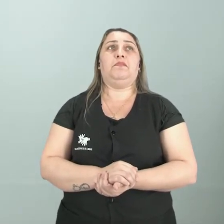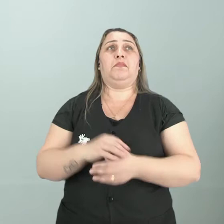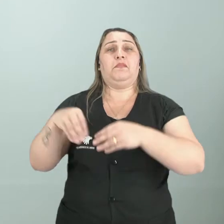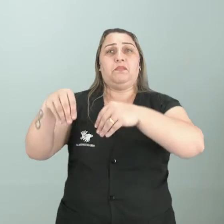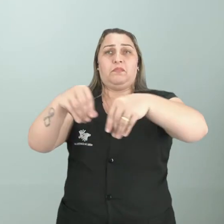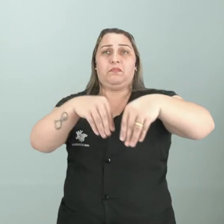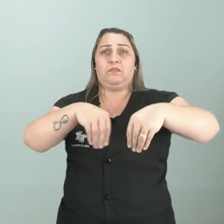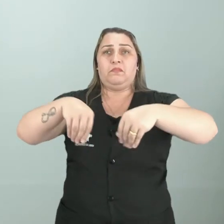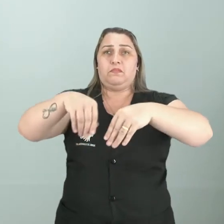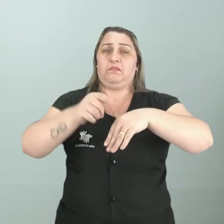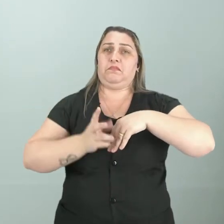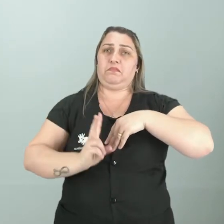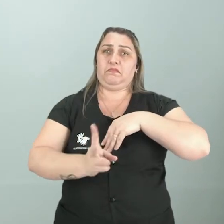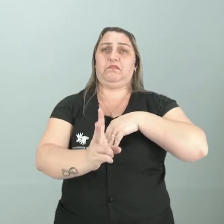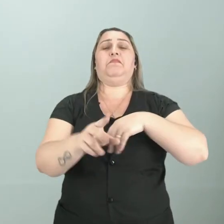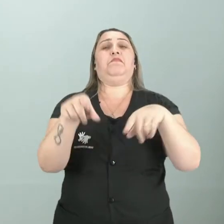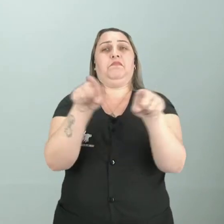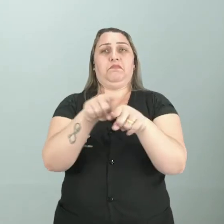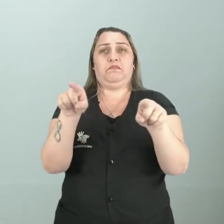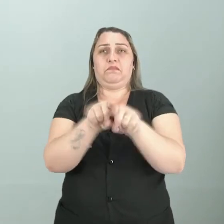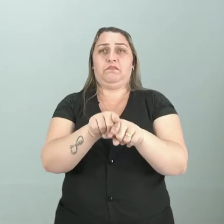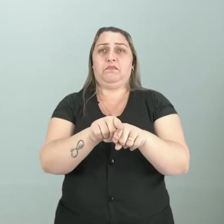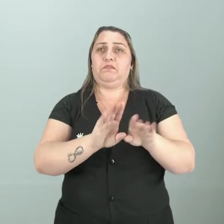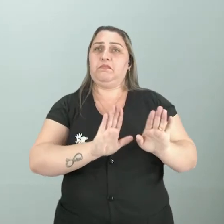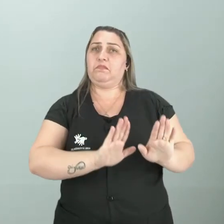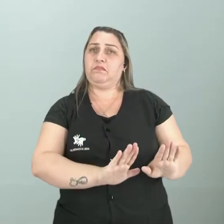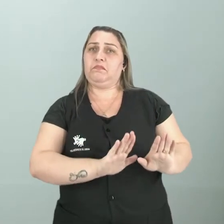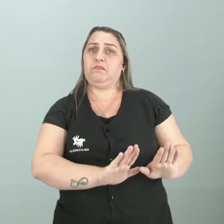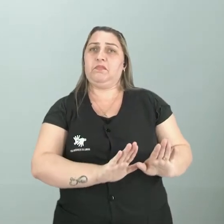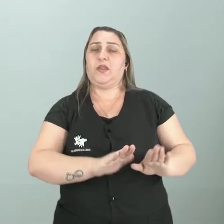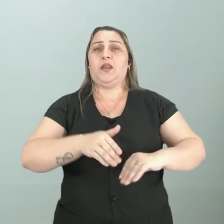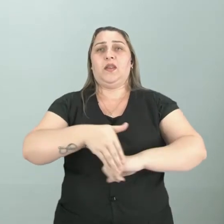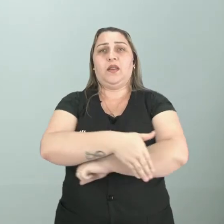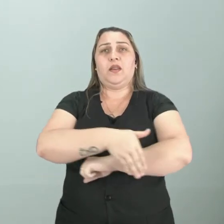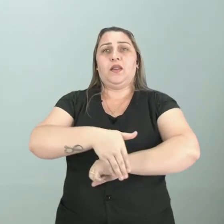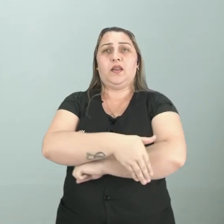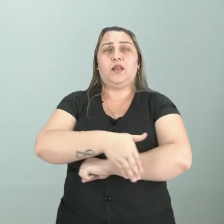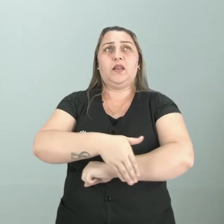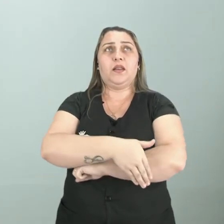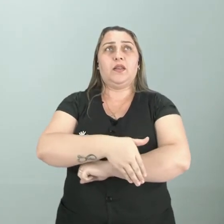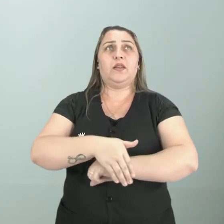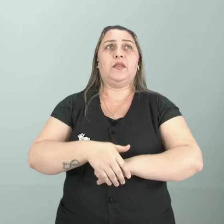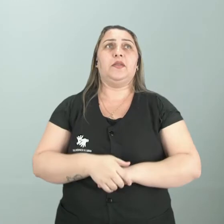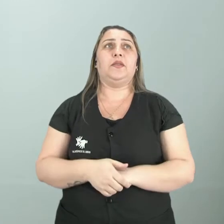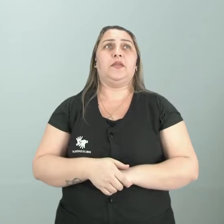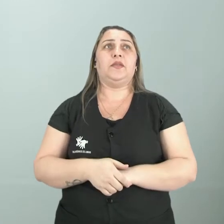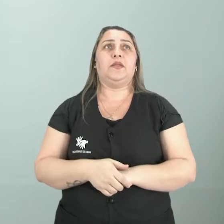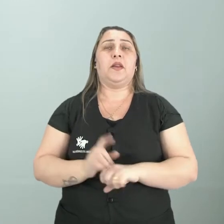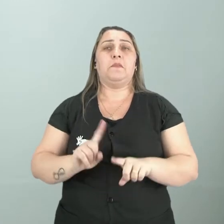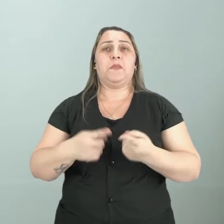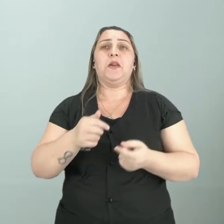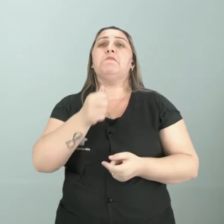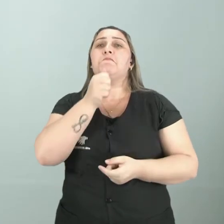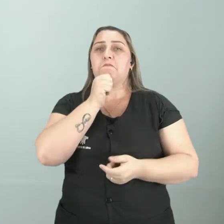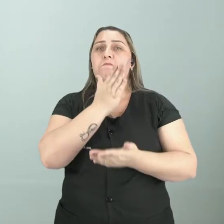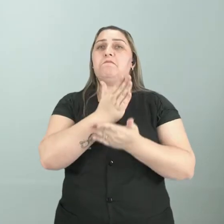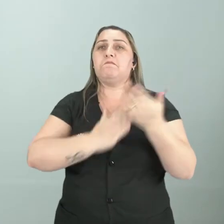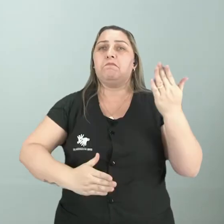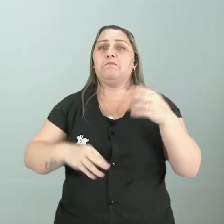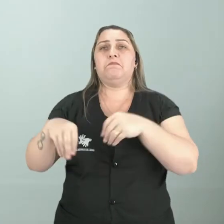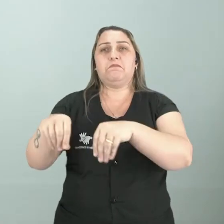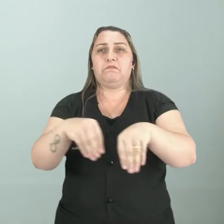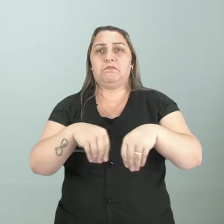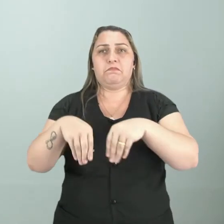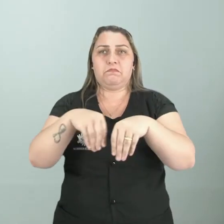que permaneceu, o homem construiu a rua, construiu as ruas, né? Construiu a rua, mas ainda sobrou o solo. Então, o